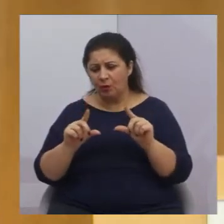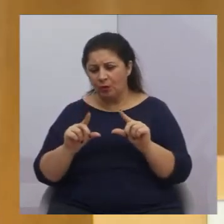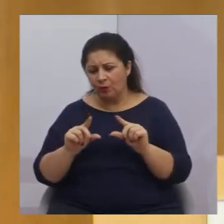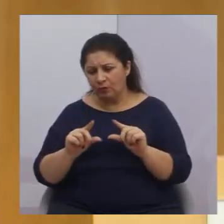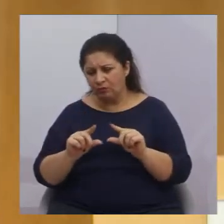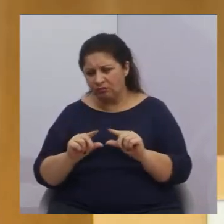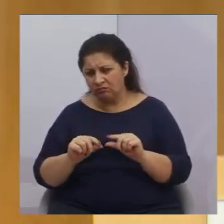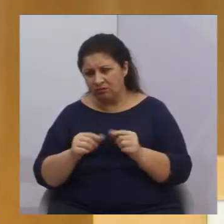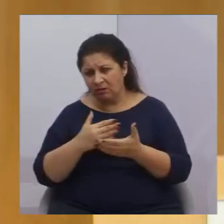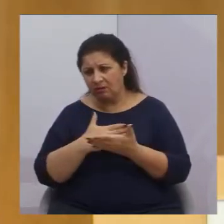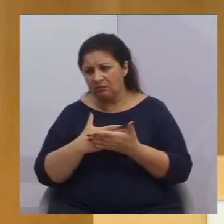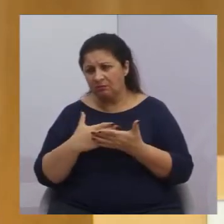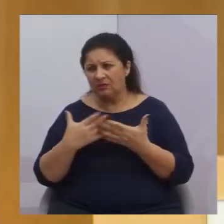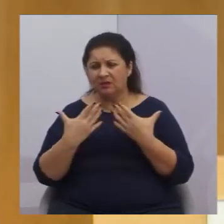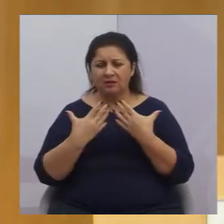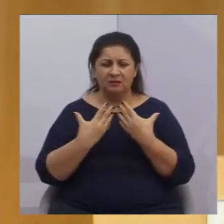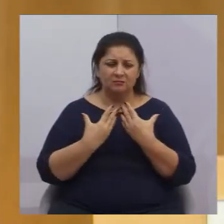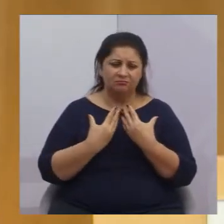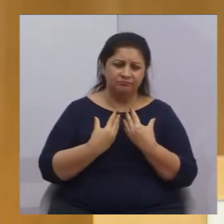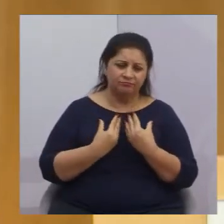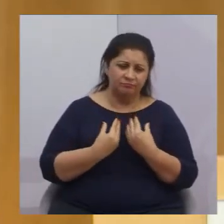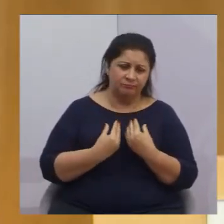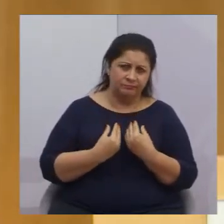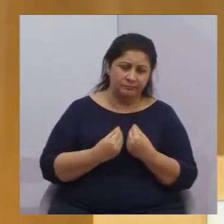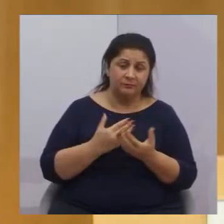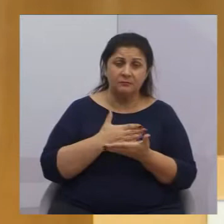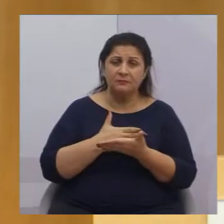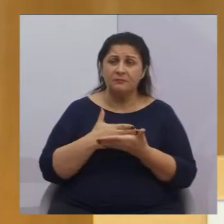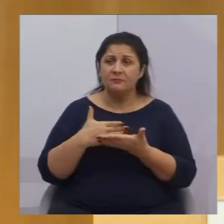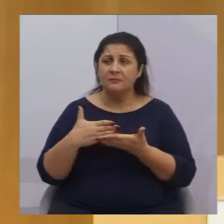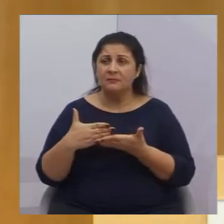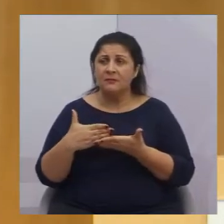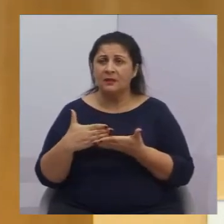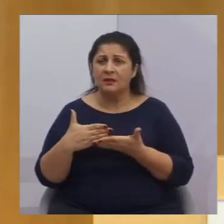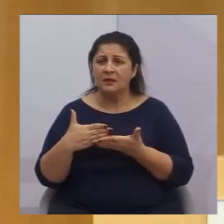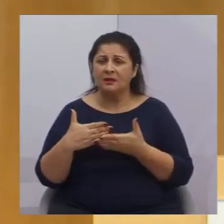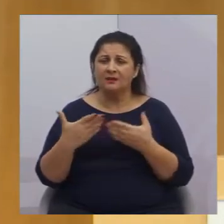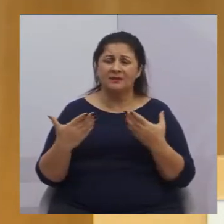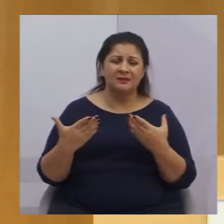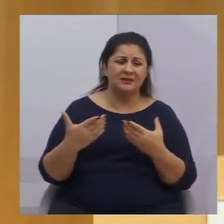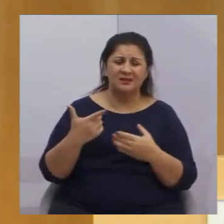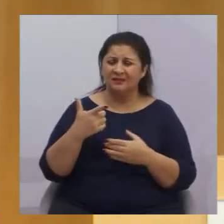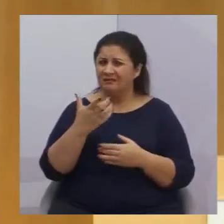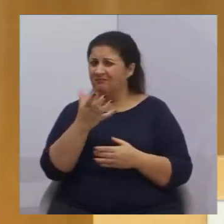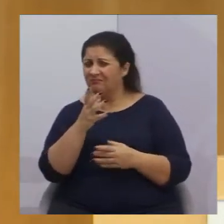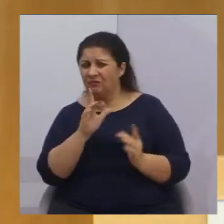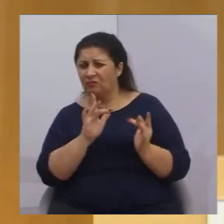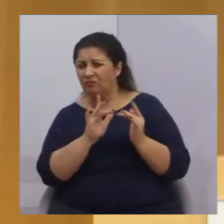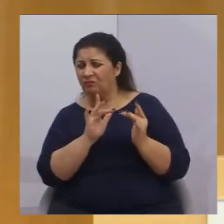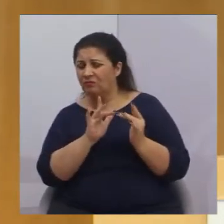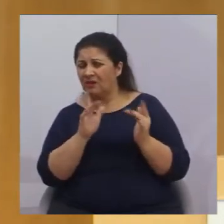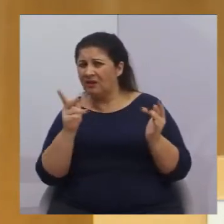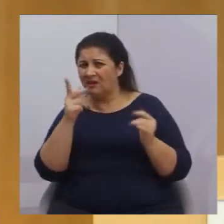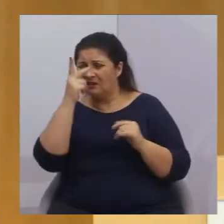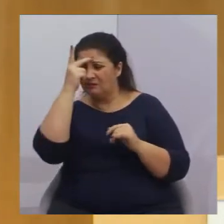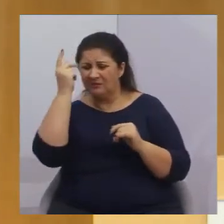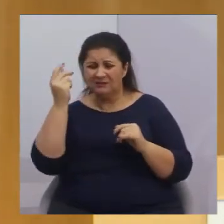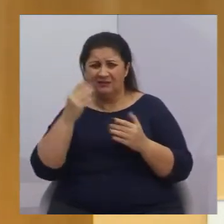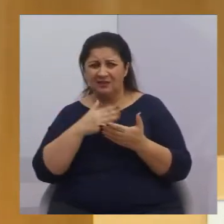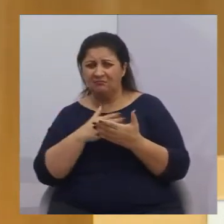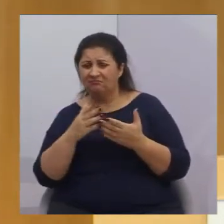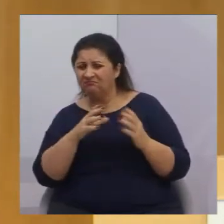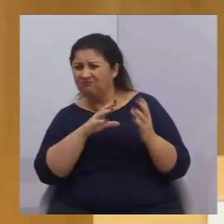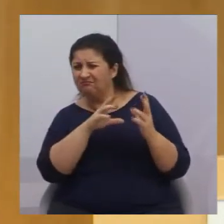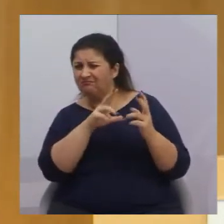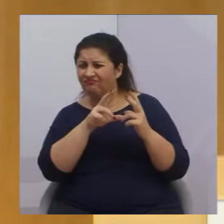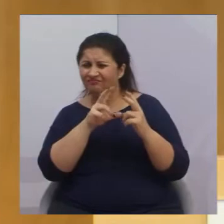mais desanimado com o ambiente, começa a ter os desencontros com as pessoas, começa a ter os conflitos